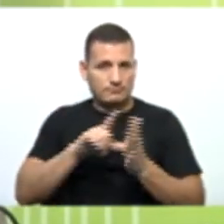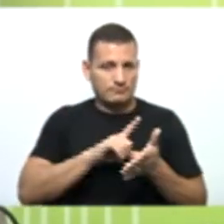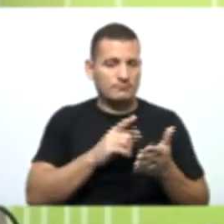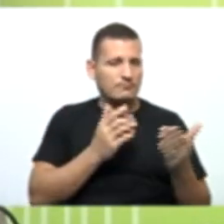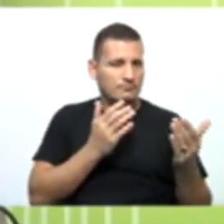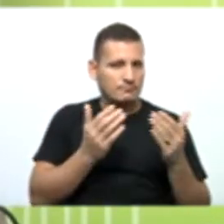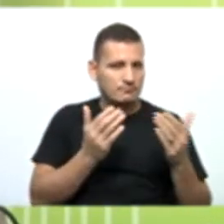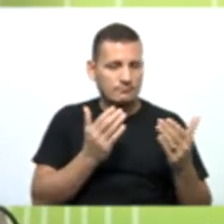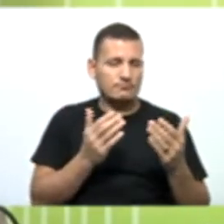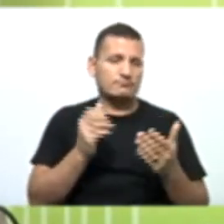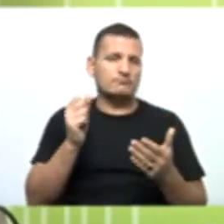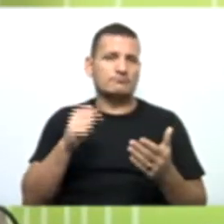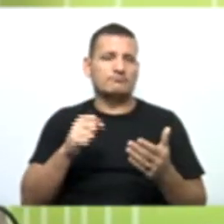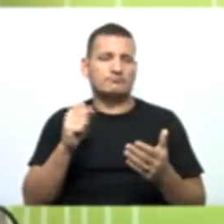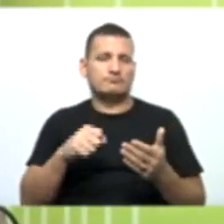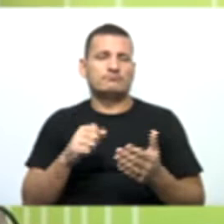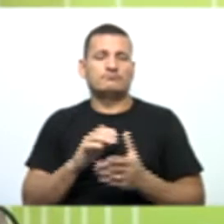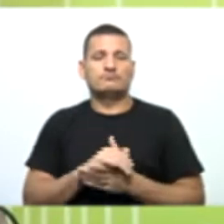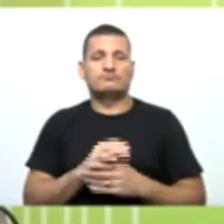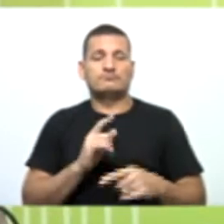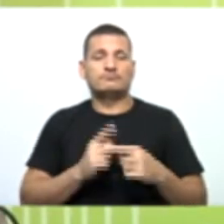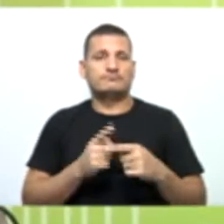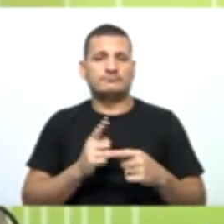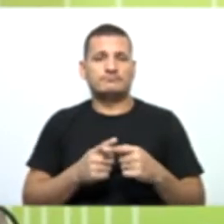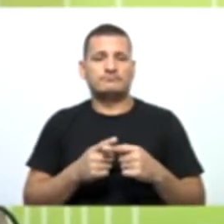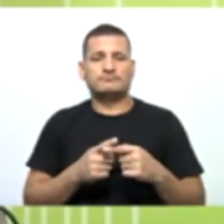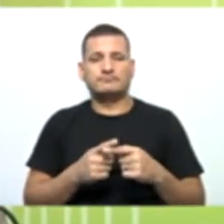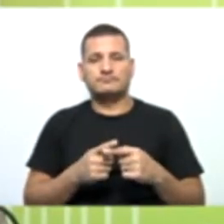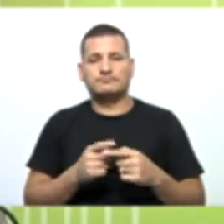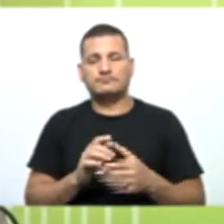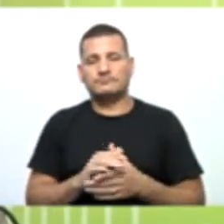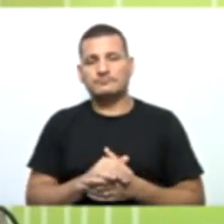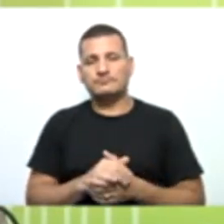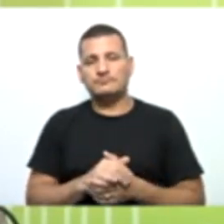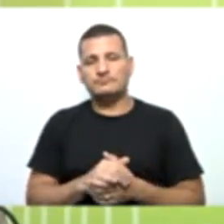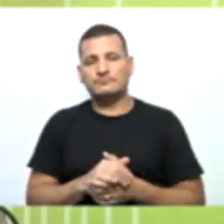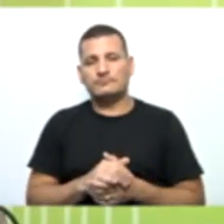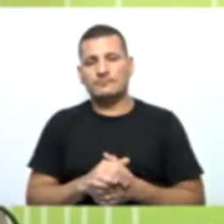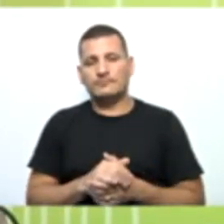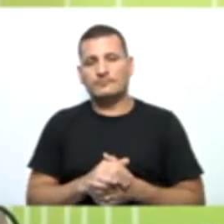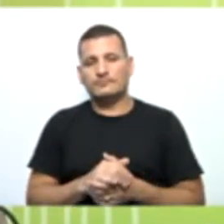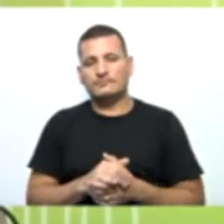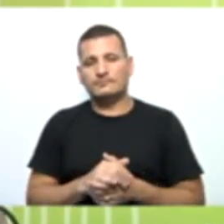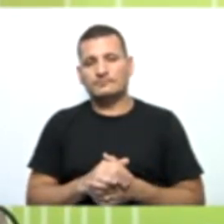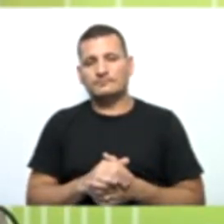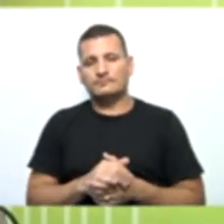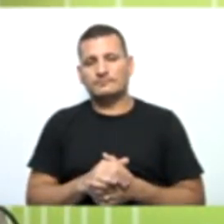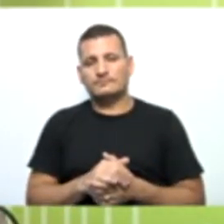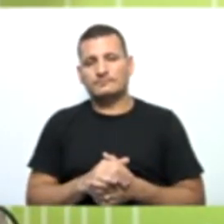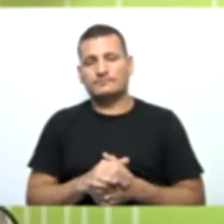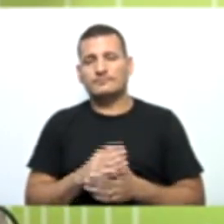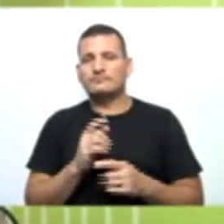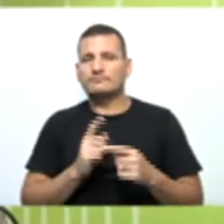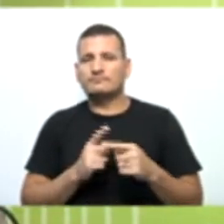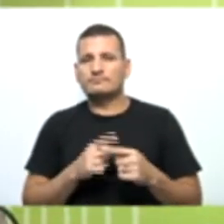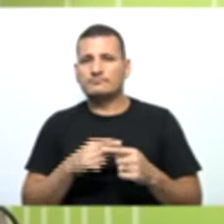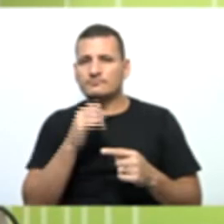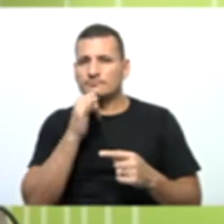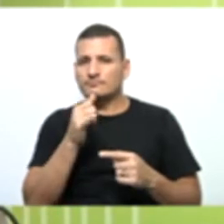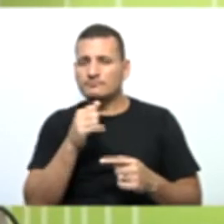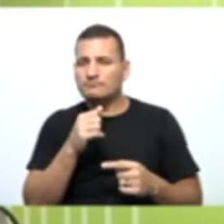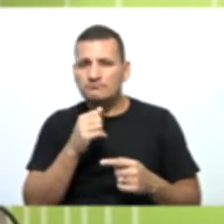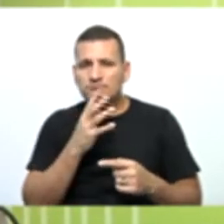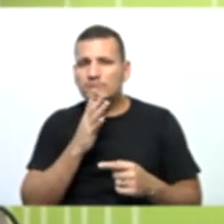Sim. Por quê? Se você não conhece, não é isso, professor? Se você não conhece o que você vai